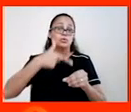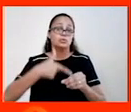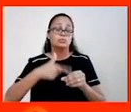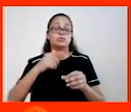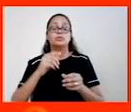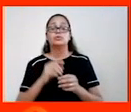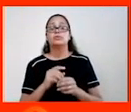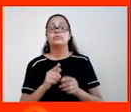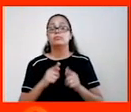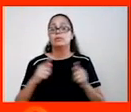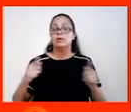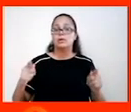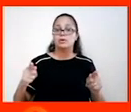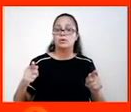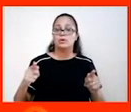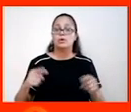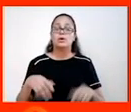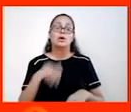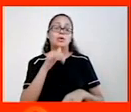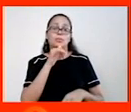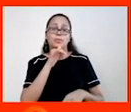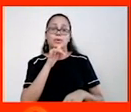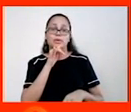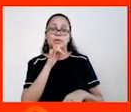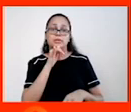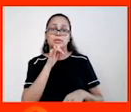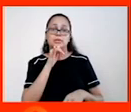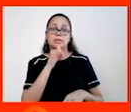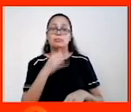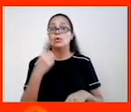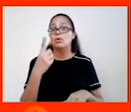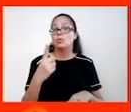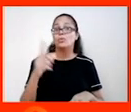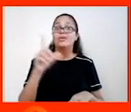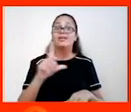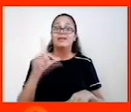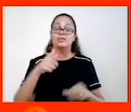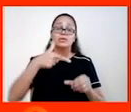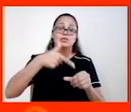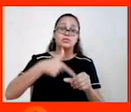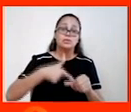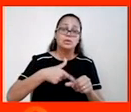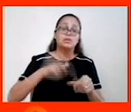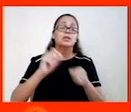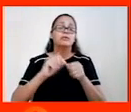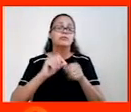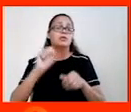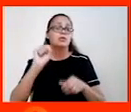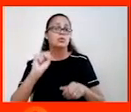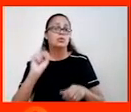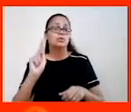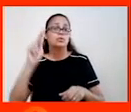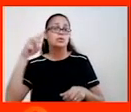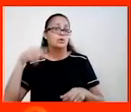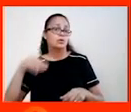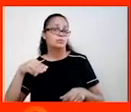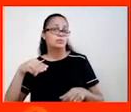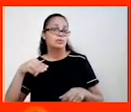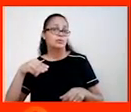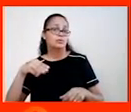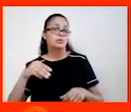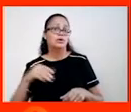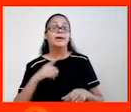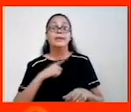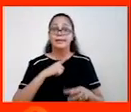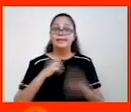ter um veículo que anda com 1 litro de gasolina fazendo 8 km. E a gente pode também ter um veículo que faz aí